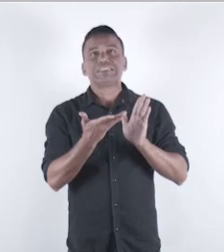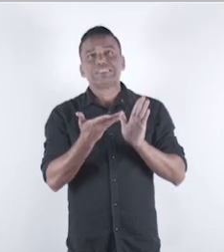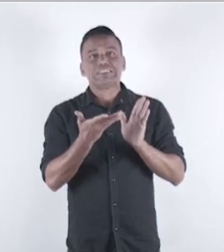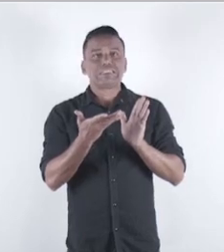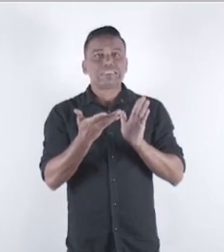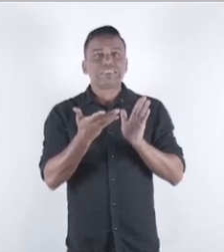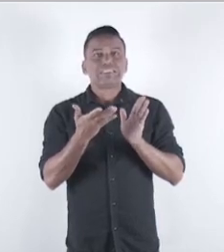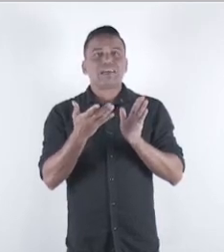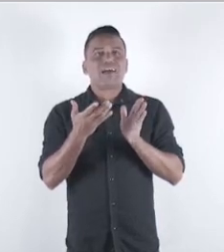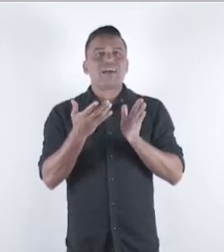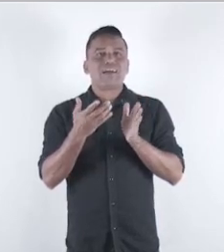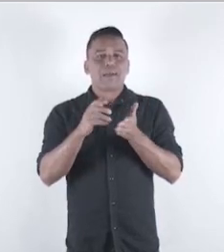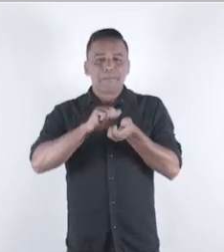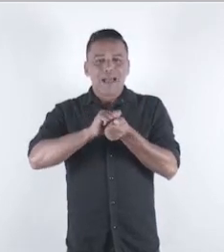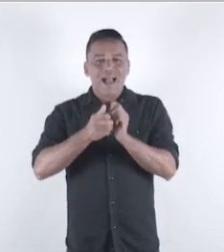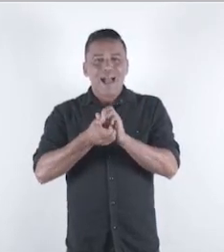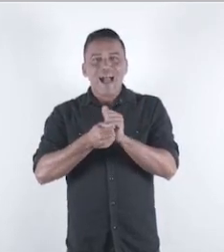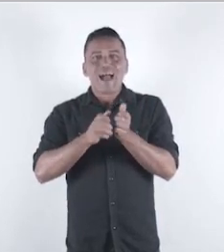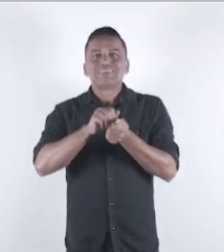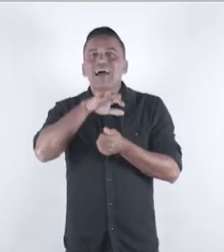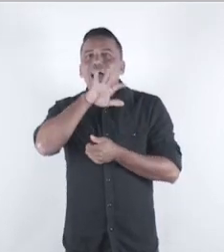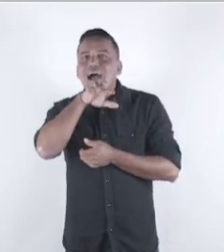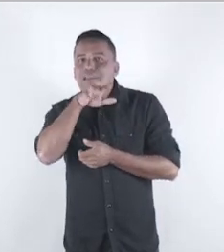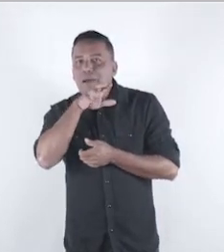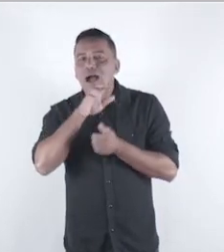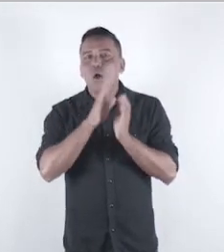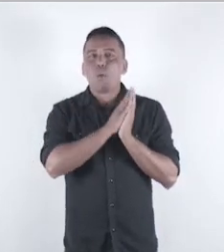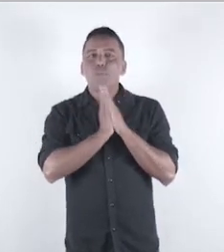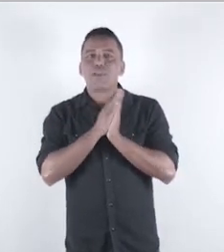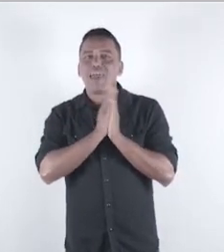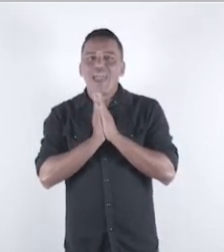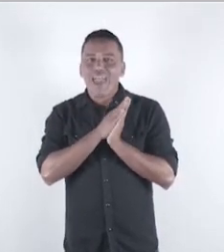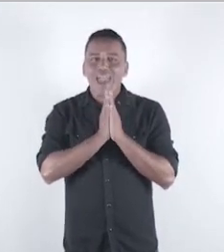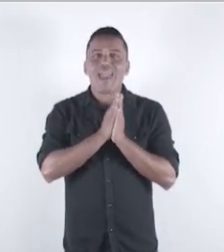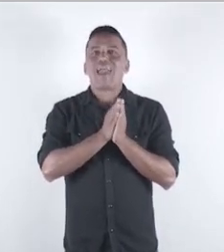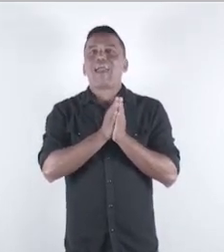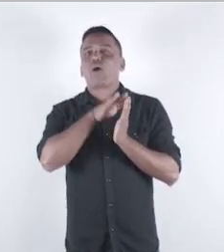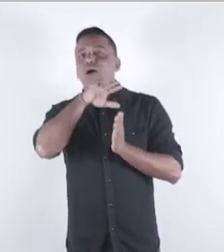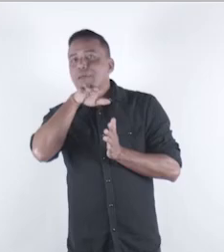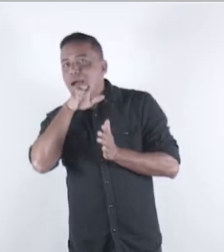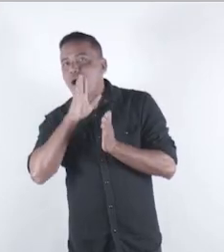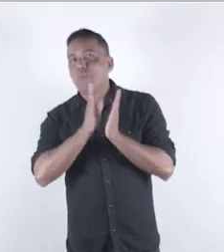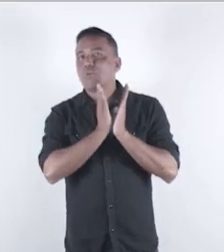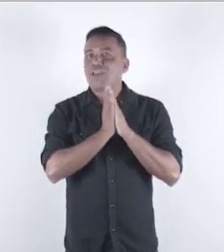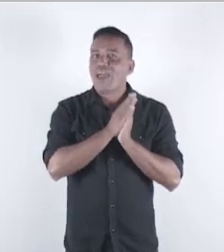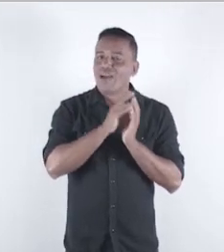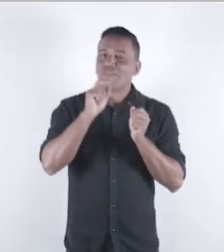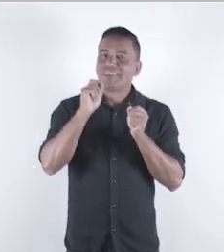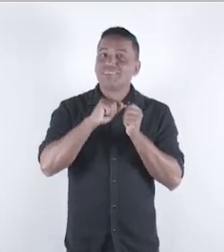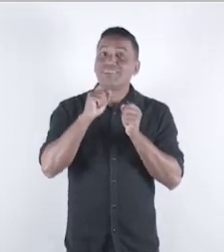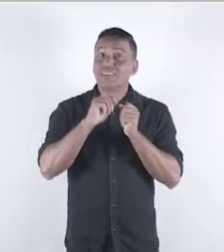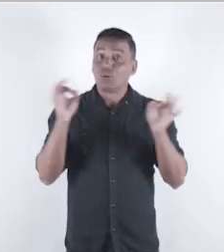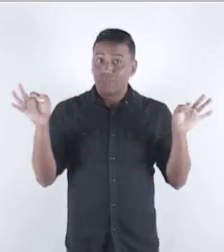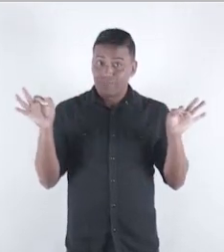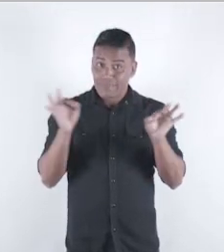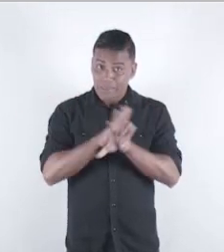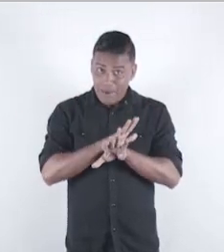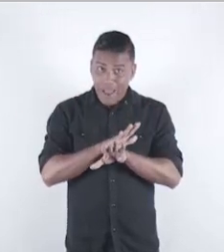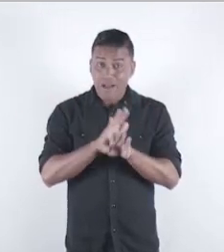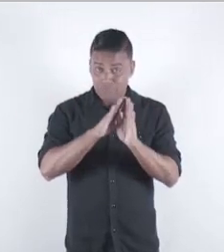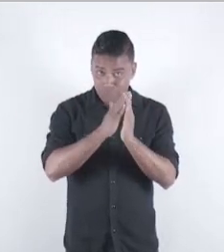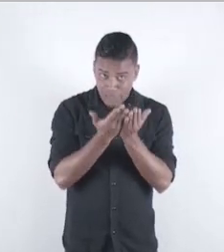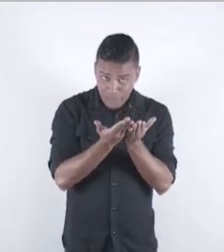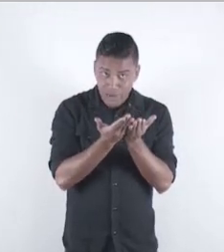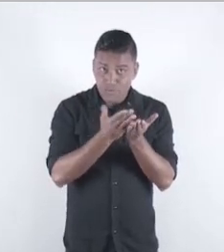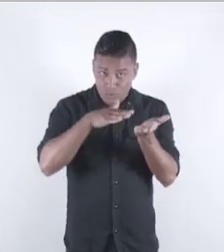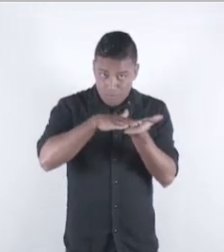que envolvia massinha, que envolvia animais de massinha e tal, eu preferi terminar esse primeiro livro